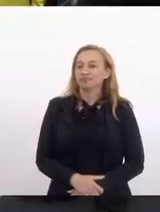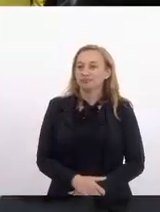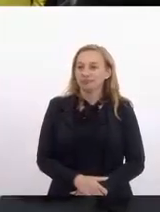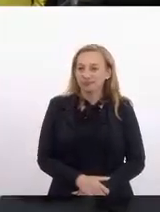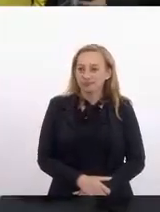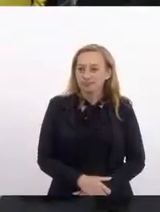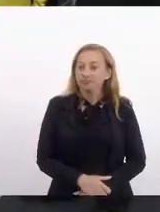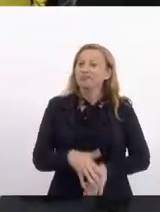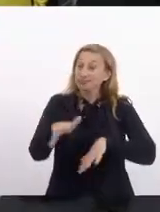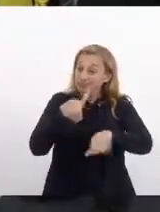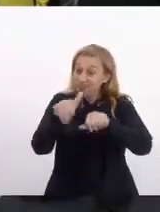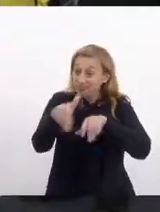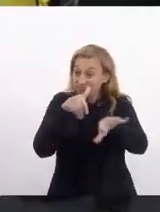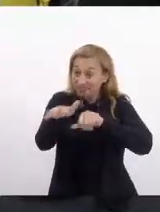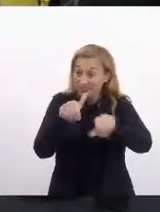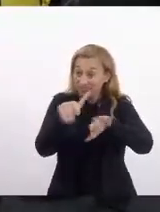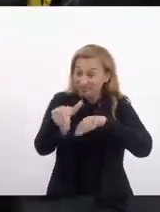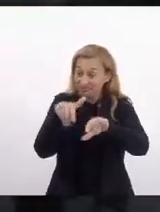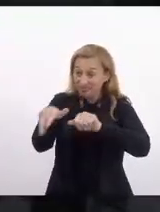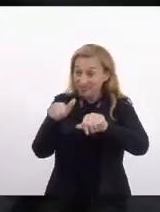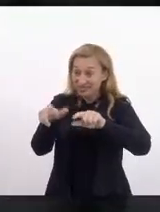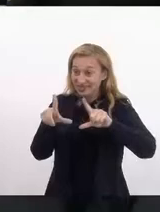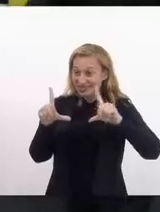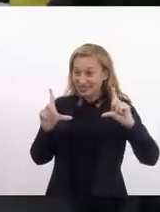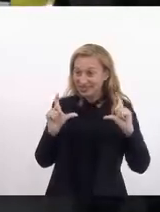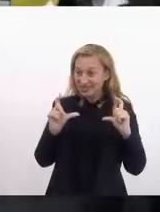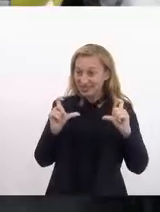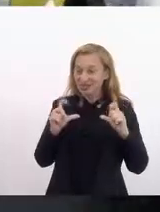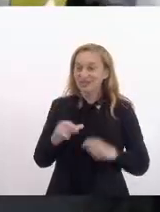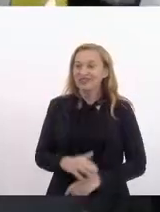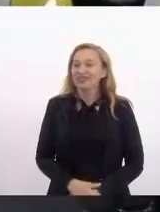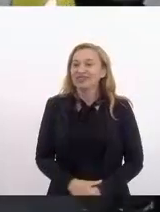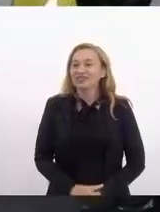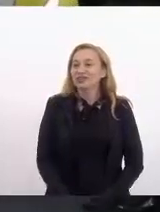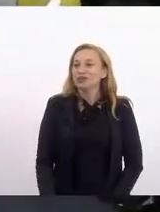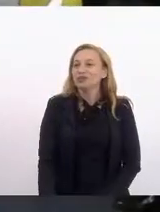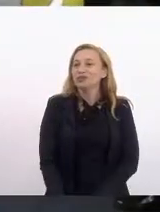e quem quiser vir aqui ver aqui ó para cima por favor